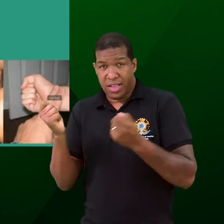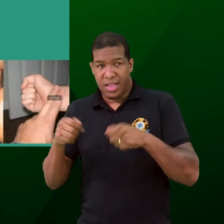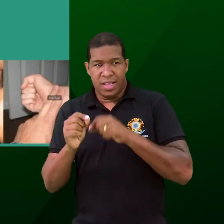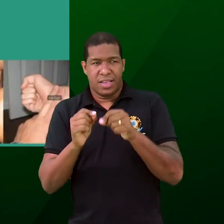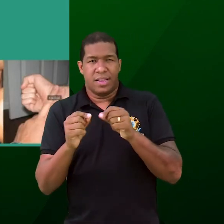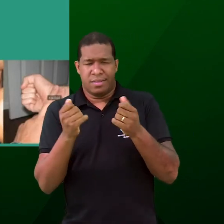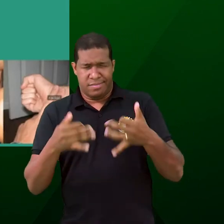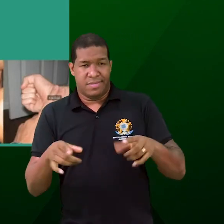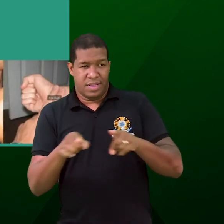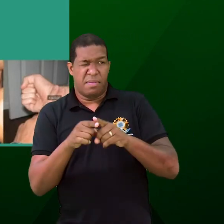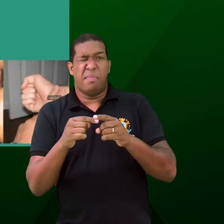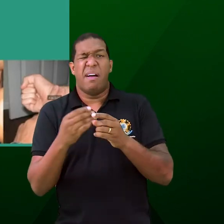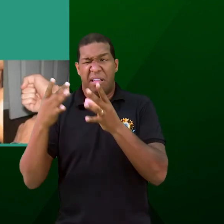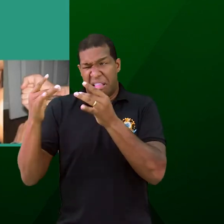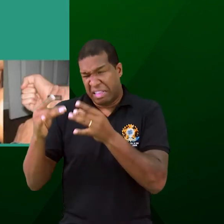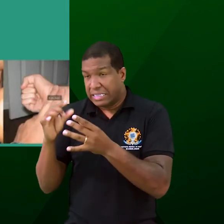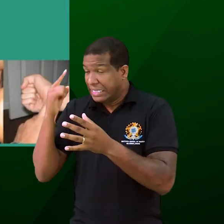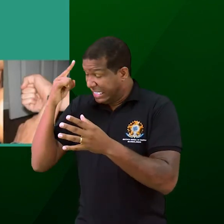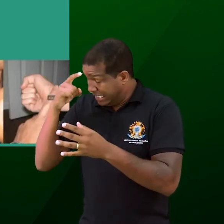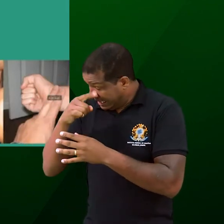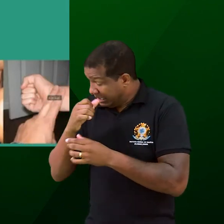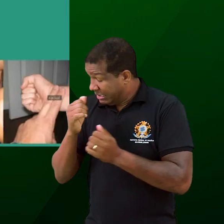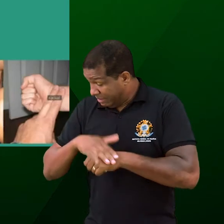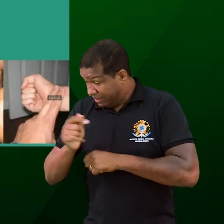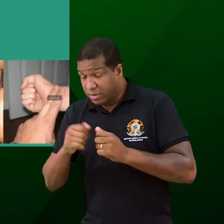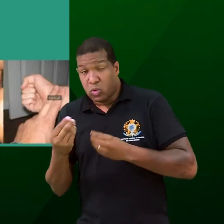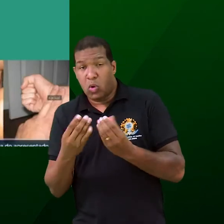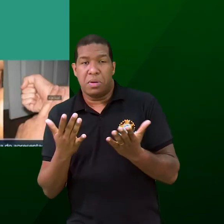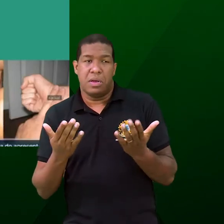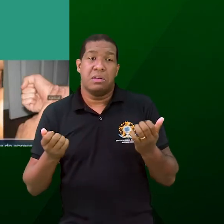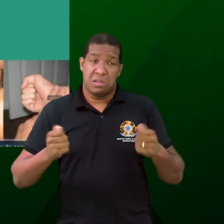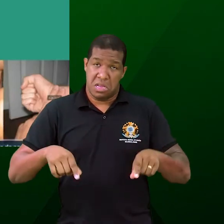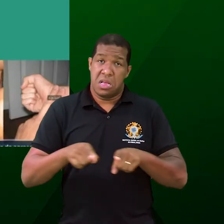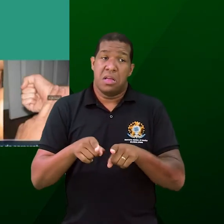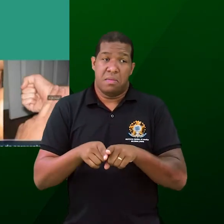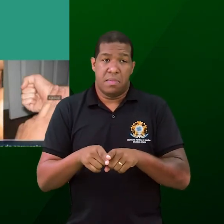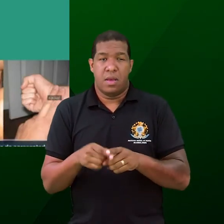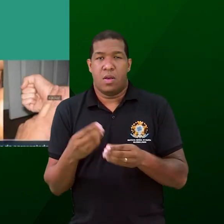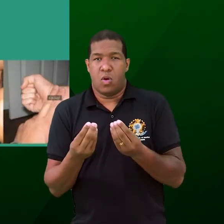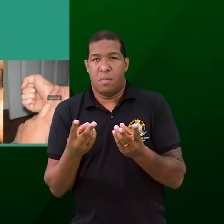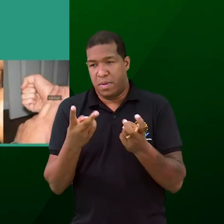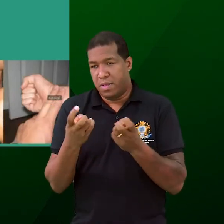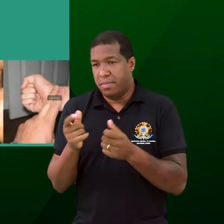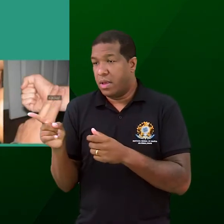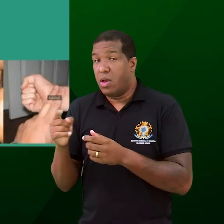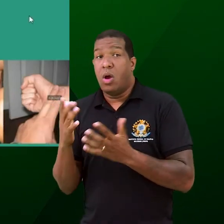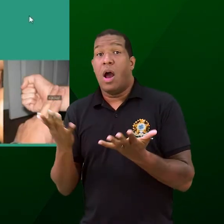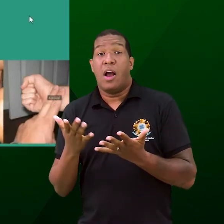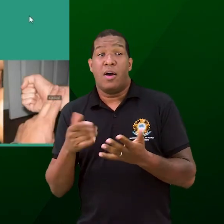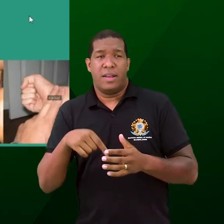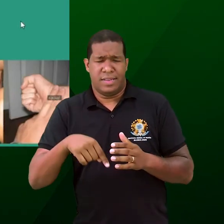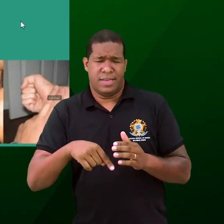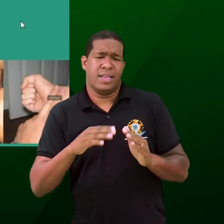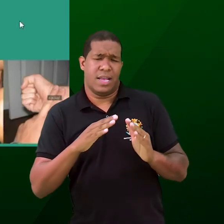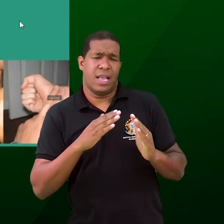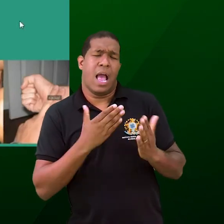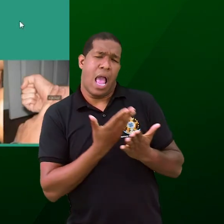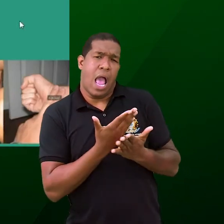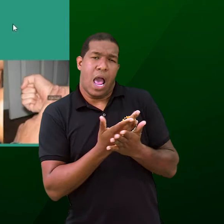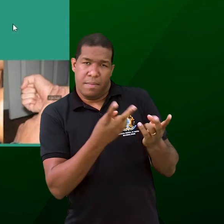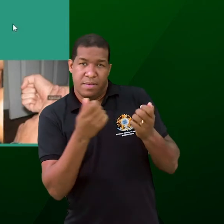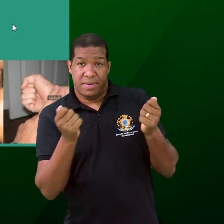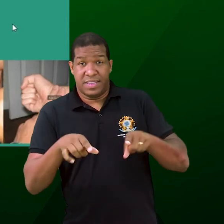frequência cardíaca. Tá? Como assim? Não entendi. A gente tem, todas as pessoas têm, uma frequência cardíaca que a